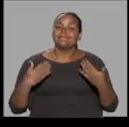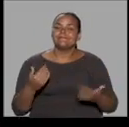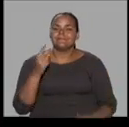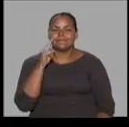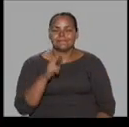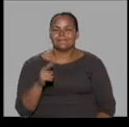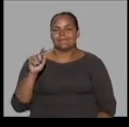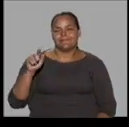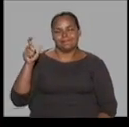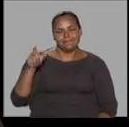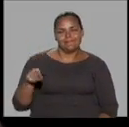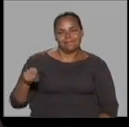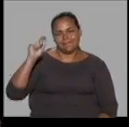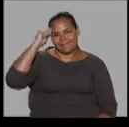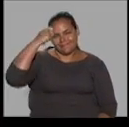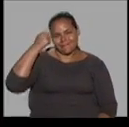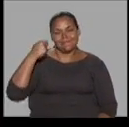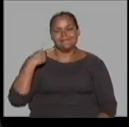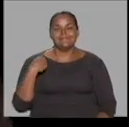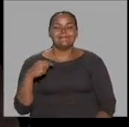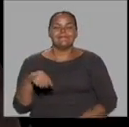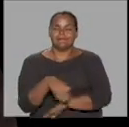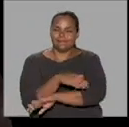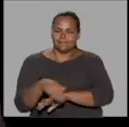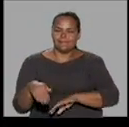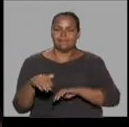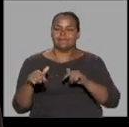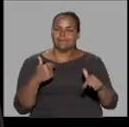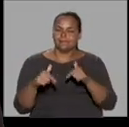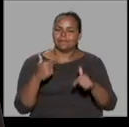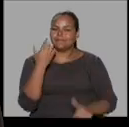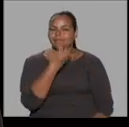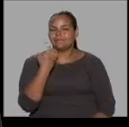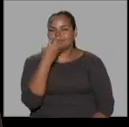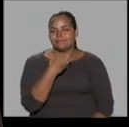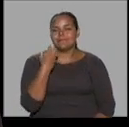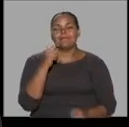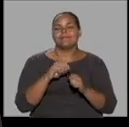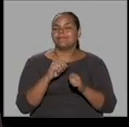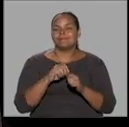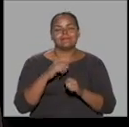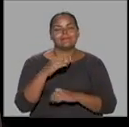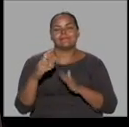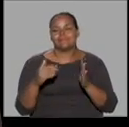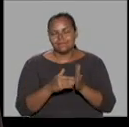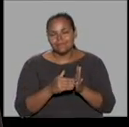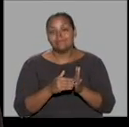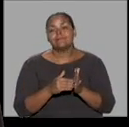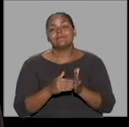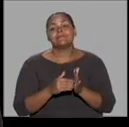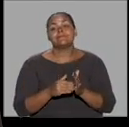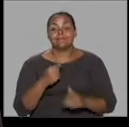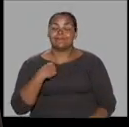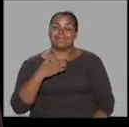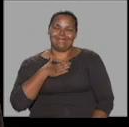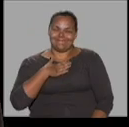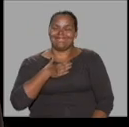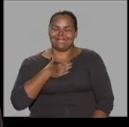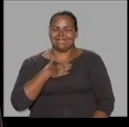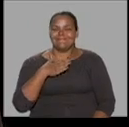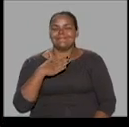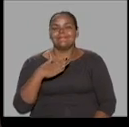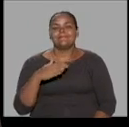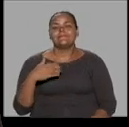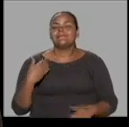vi, né, um negão na minha rua, trabalhando com música, fazendo tudo que eu